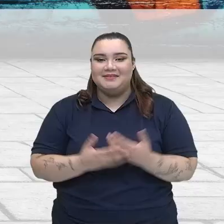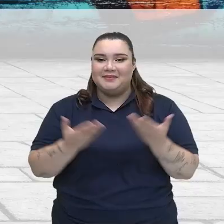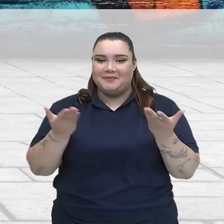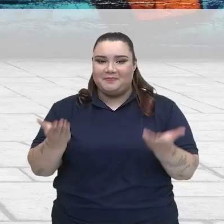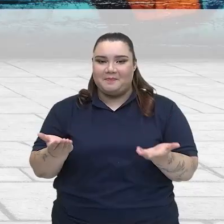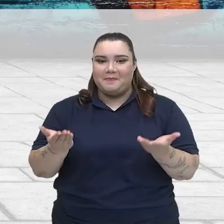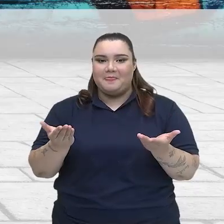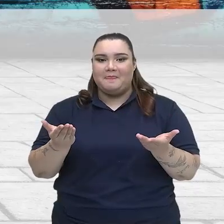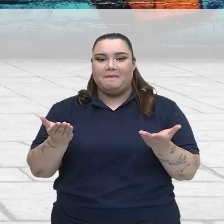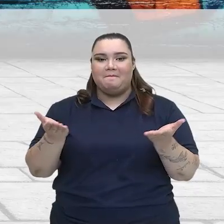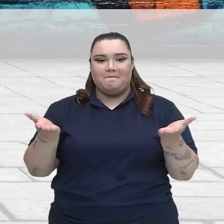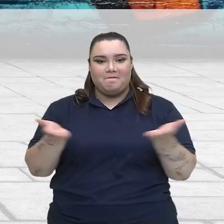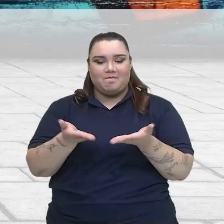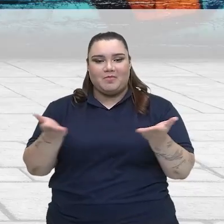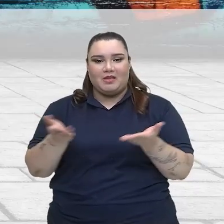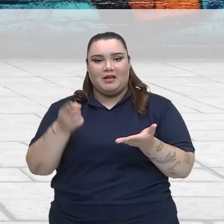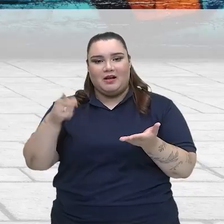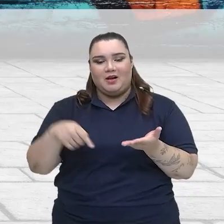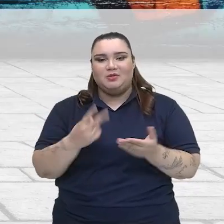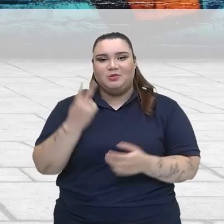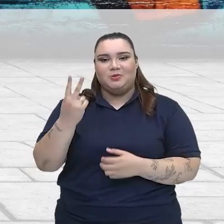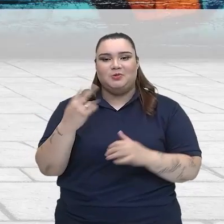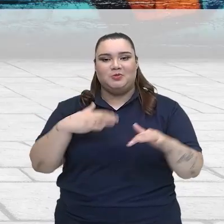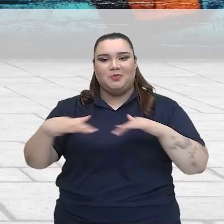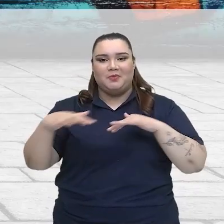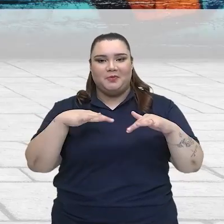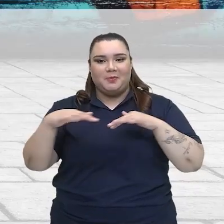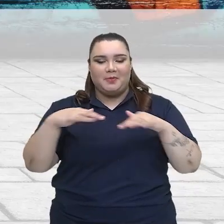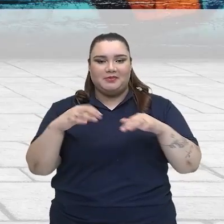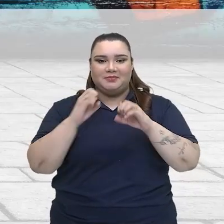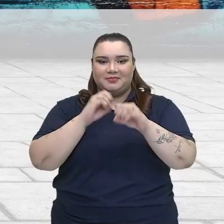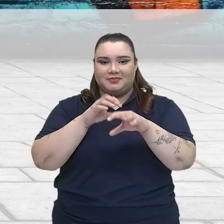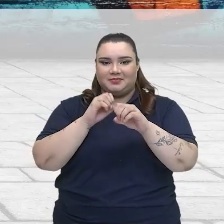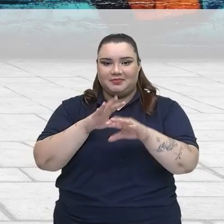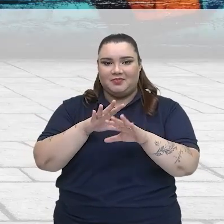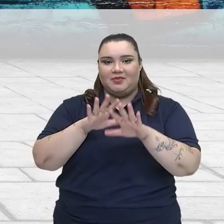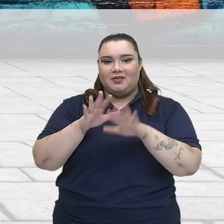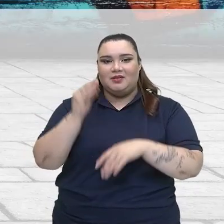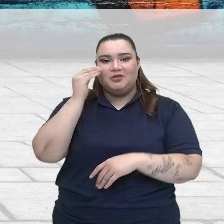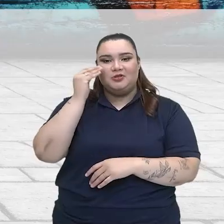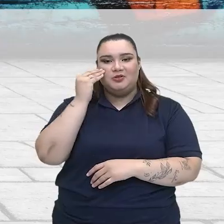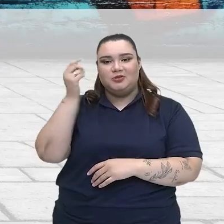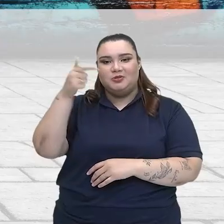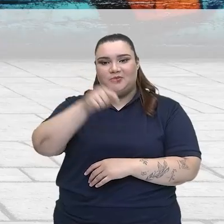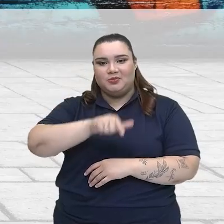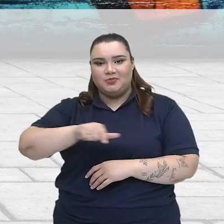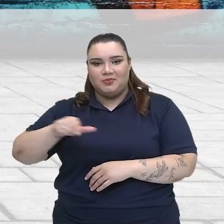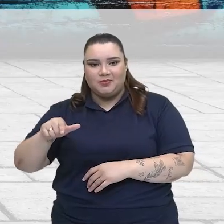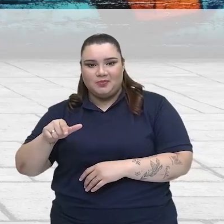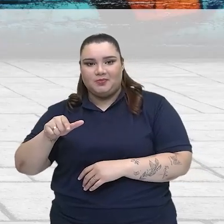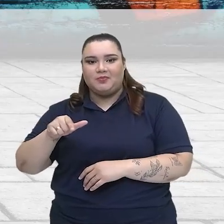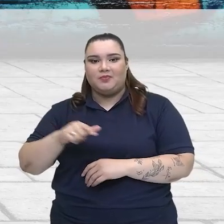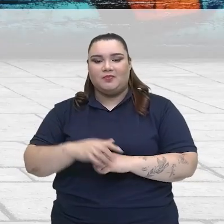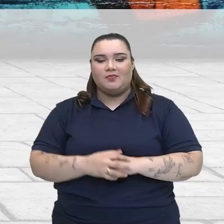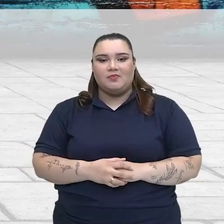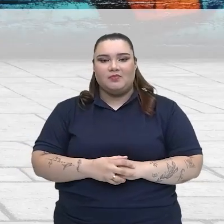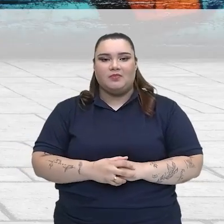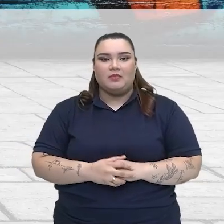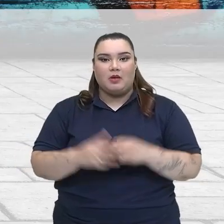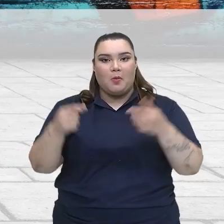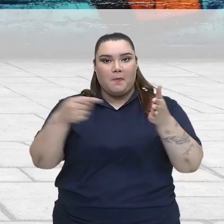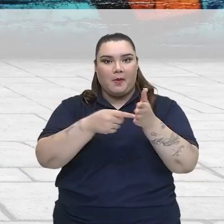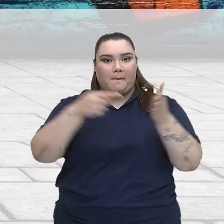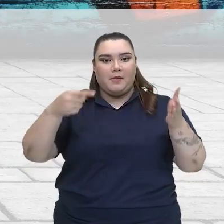Aí. Então, por hoje, são esses dois movimentos, tá bom? Vamos repetir de novo, agora